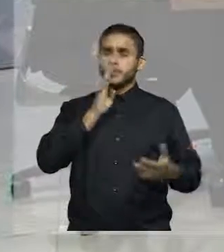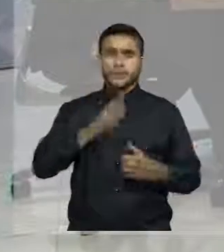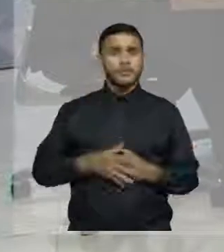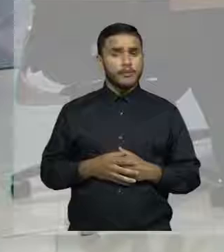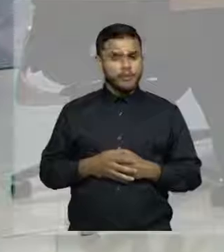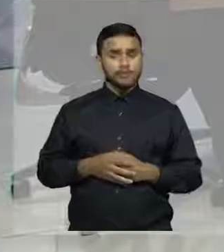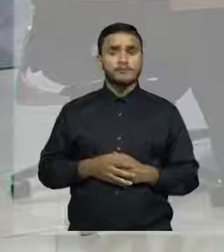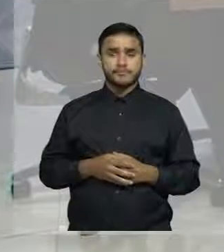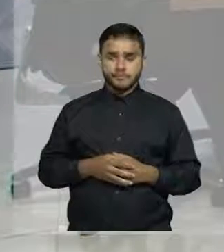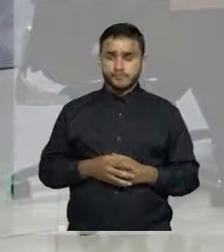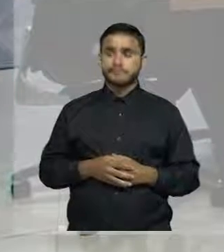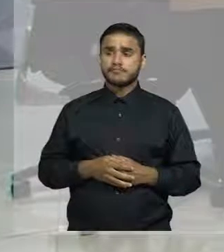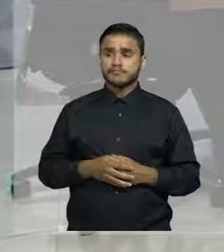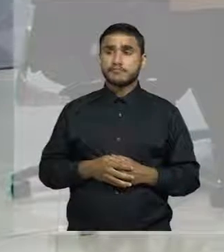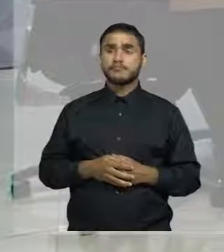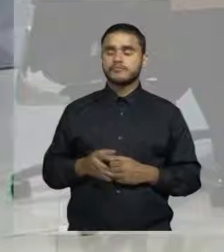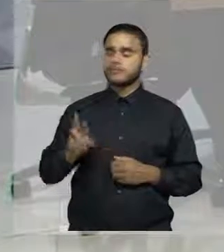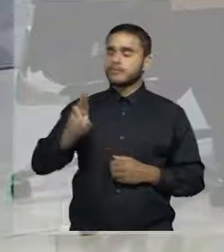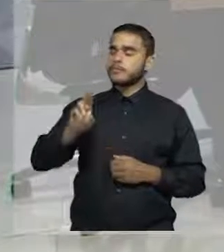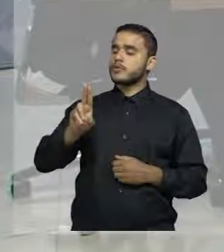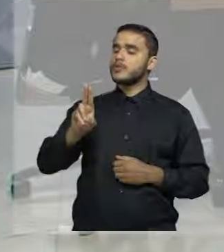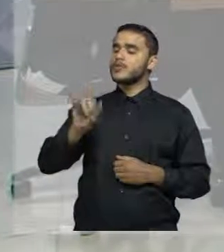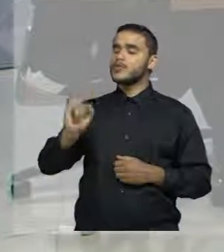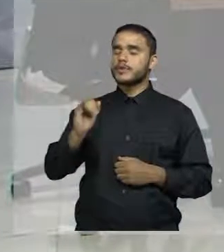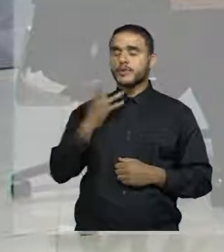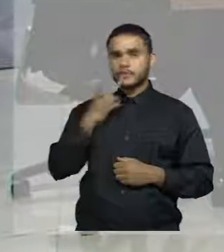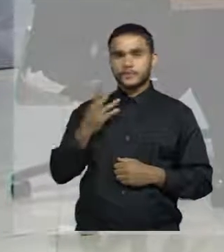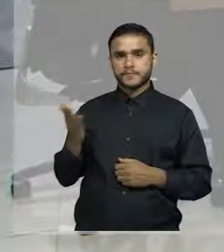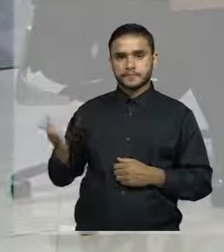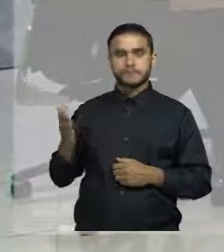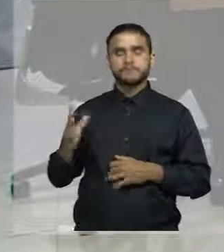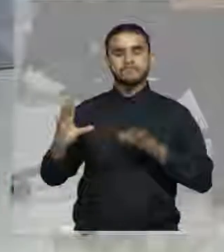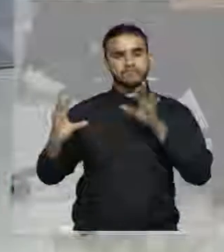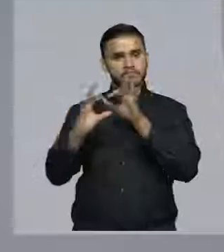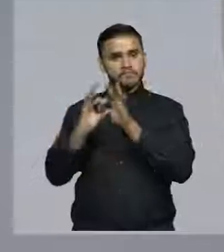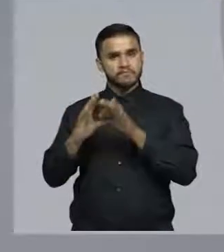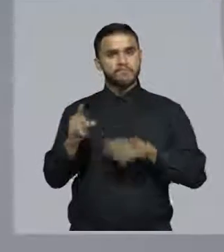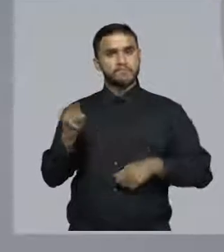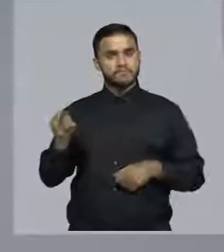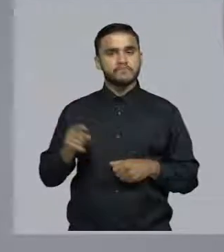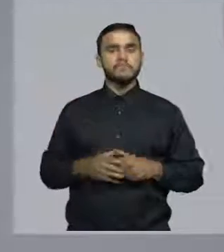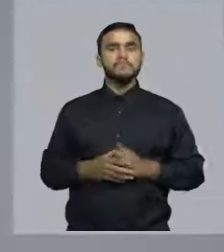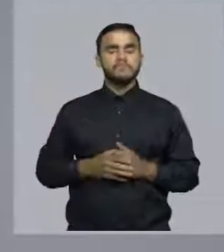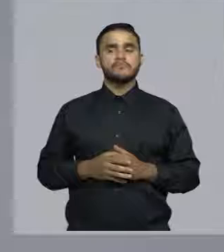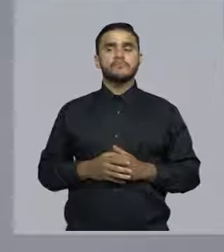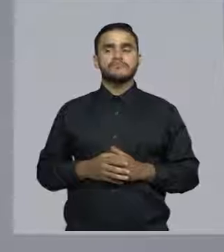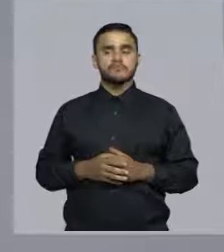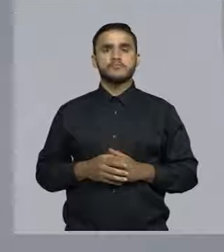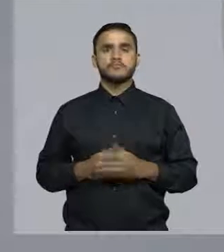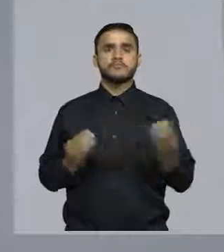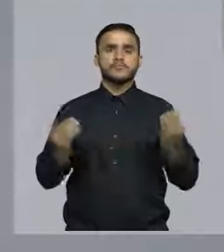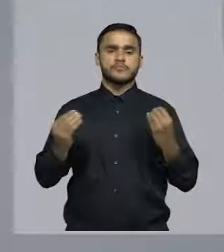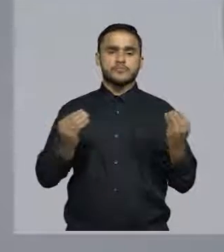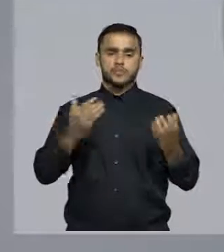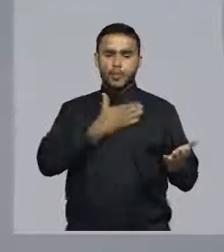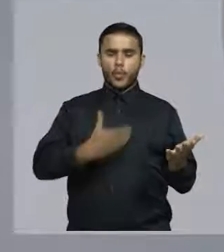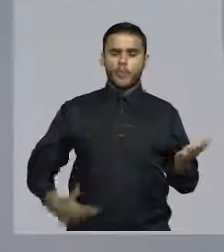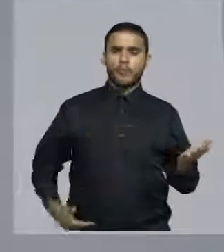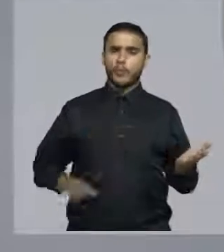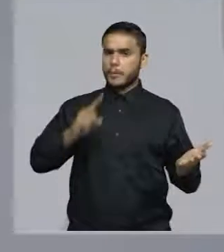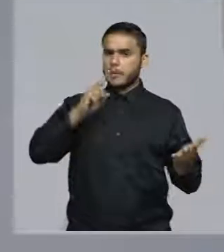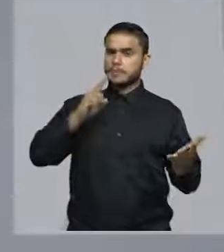O professor Rui fez aqui uma descrição dessas realidades, desses fatos e dessa quebra do monopólio pelo